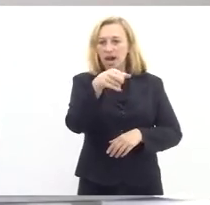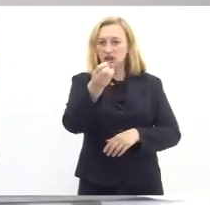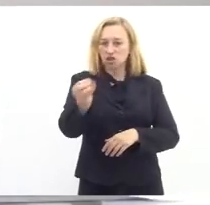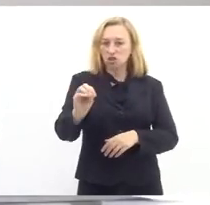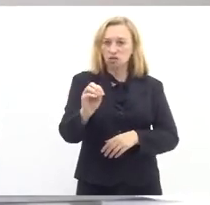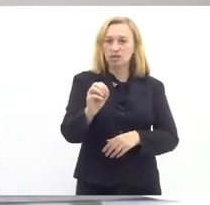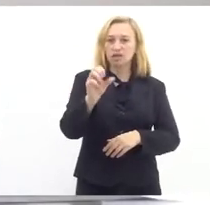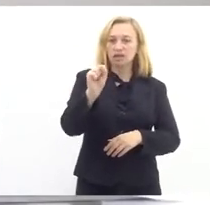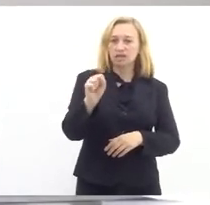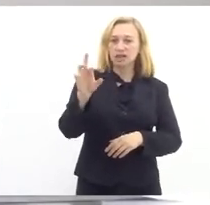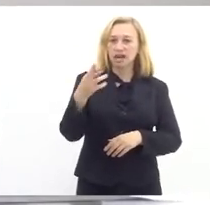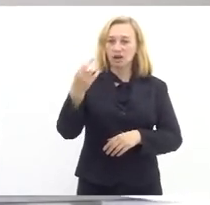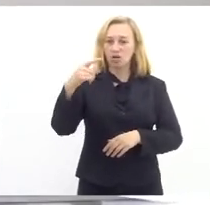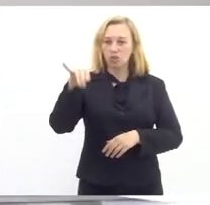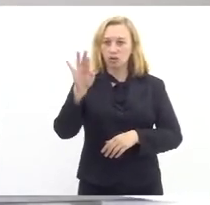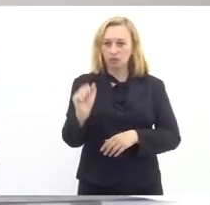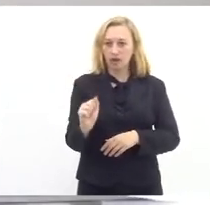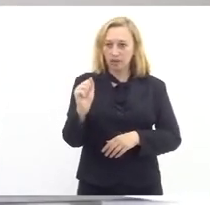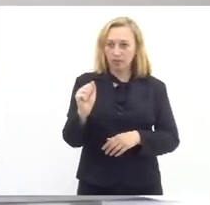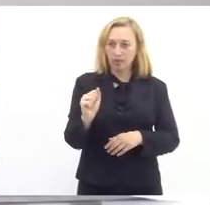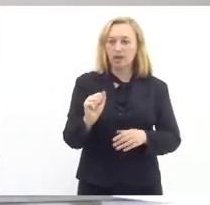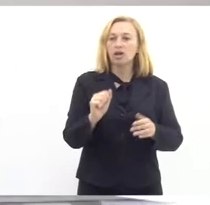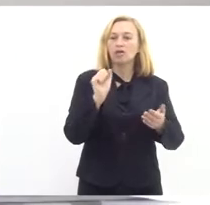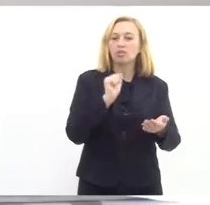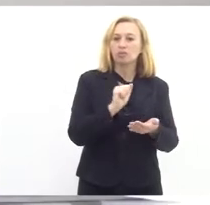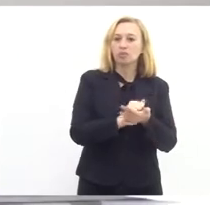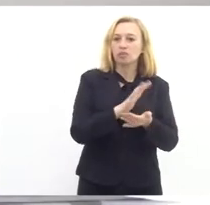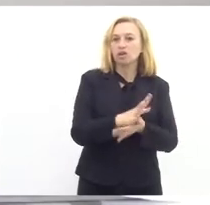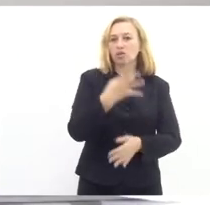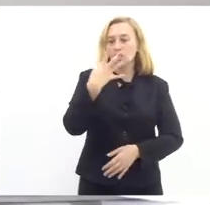novos pátios e duplicação do ramal, multa